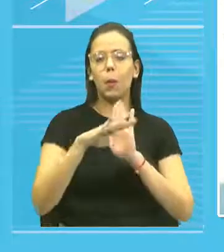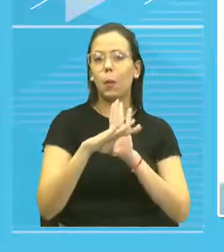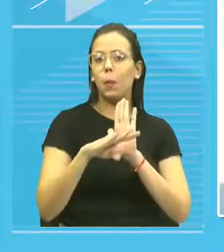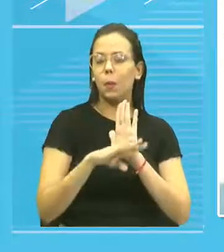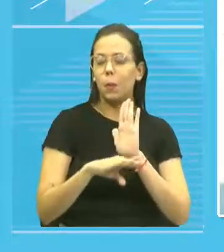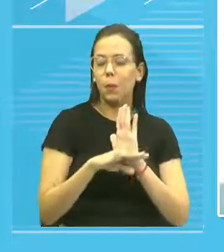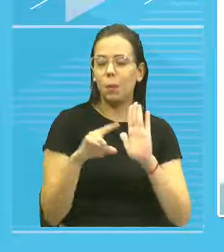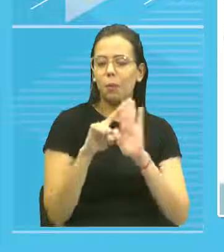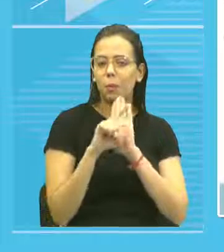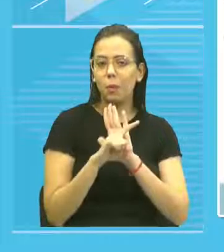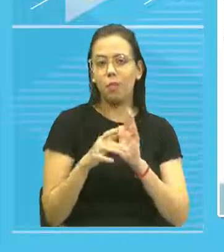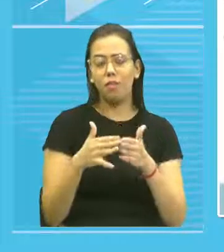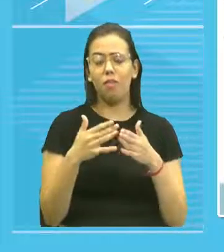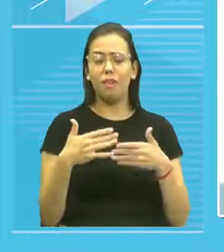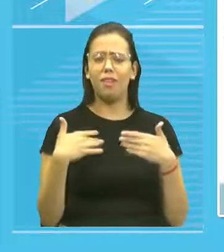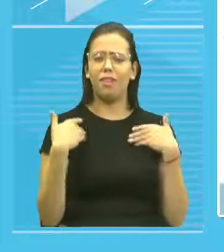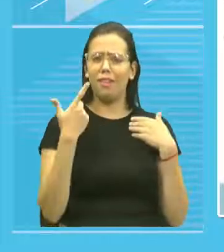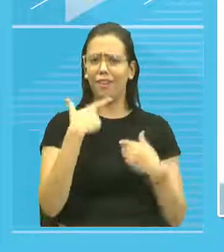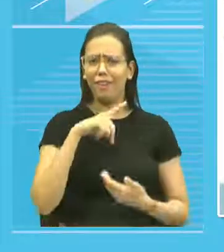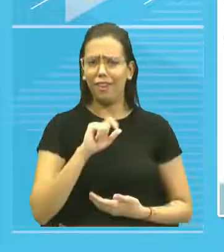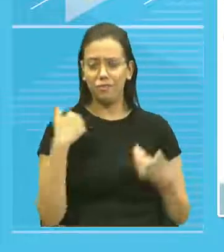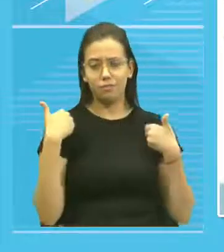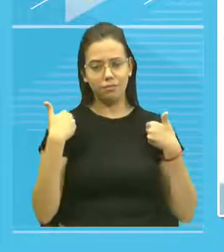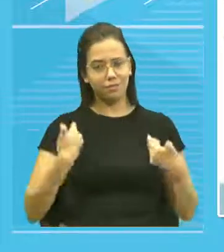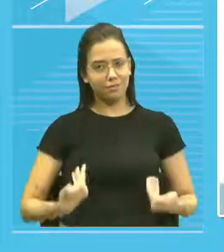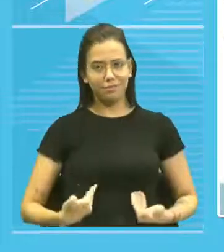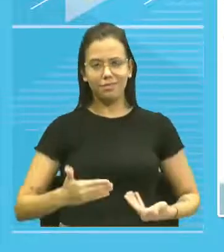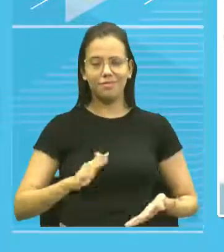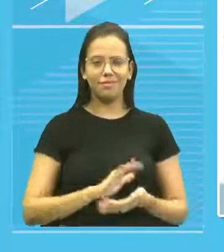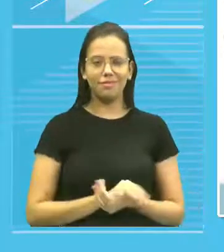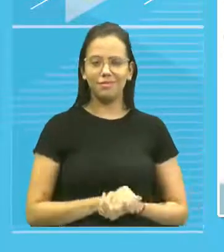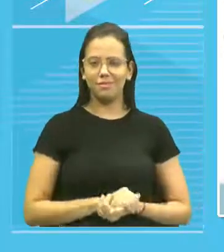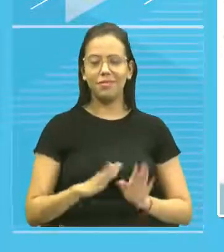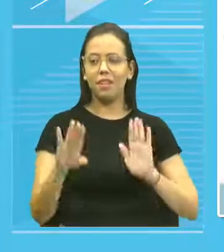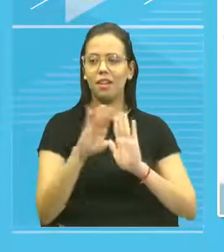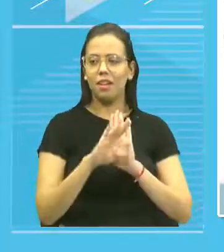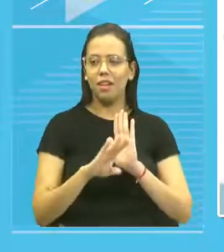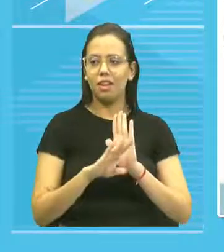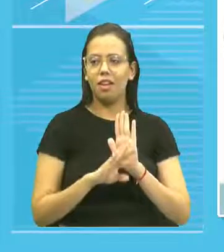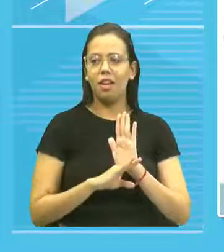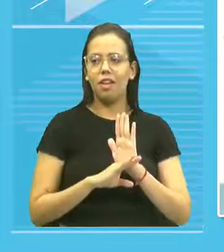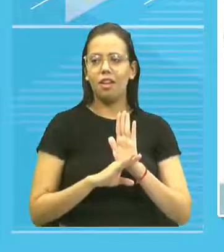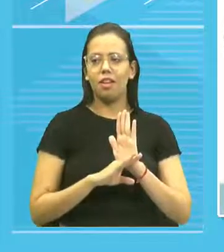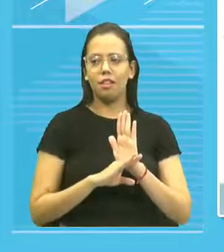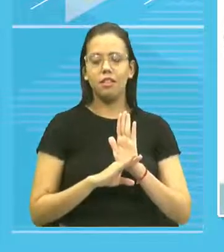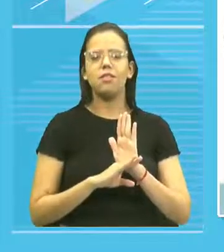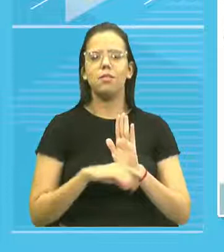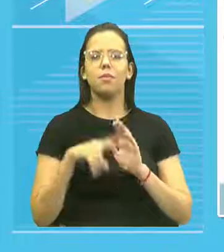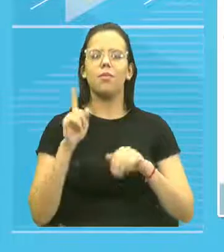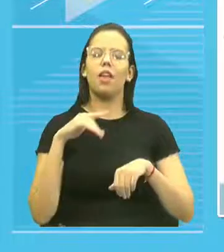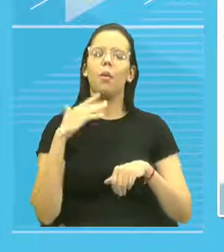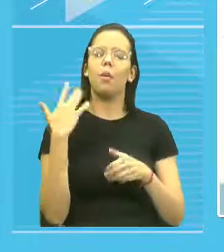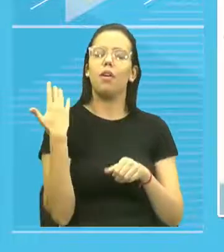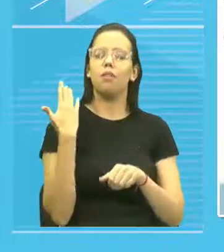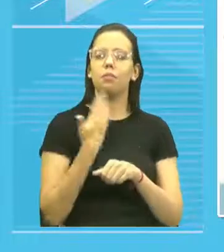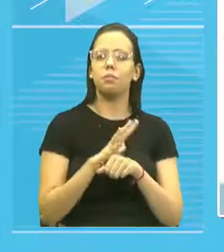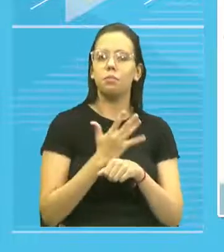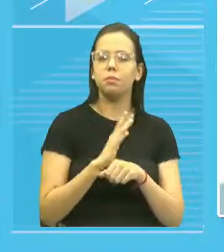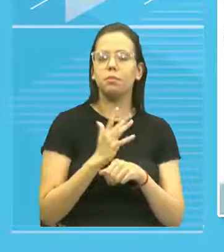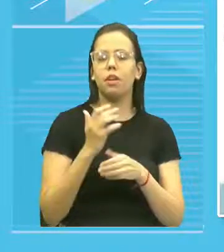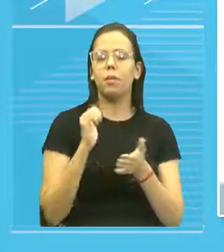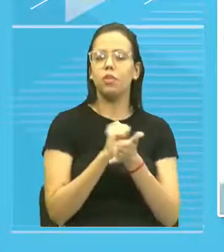pelo amor de Deus ora quem eu é aquele Formes ali foi uma atividade que eu coloquei no quadro na lousa